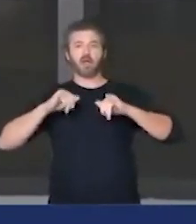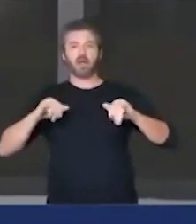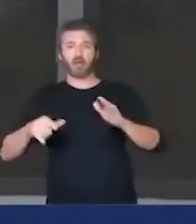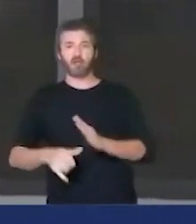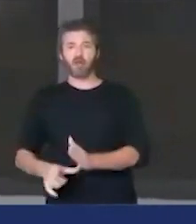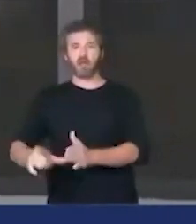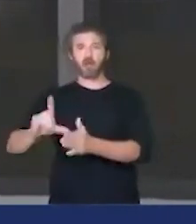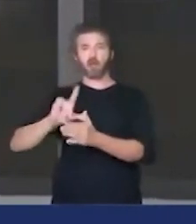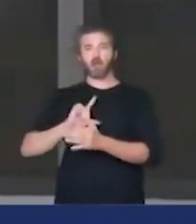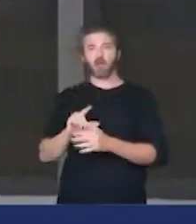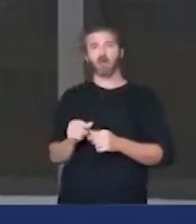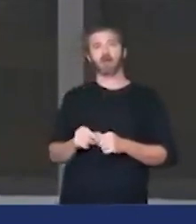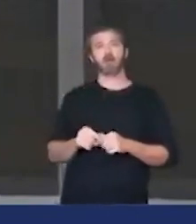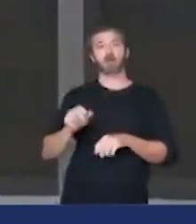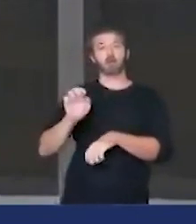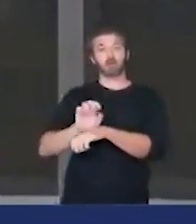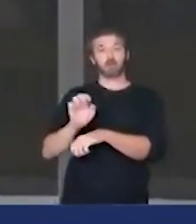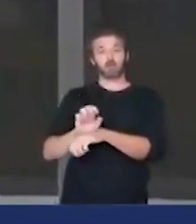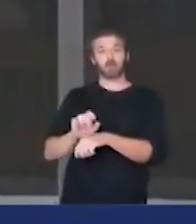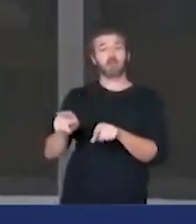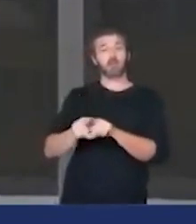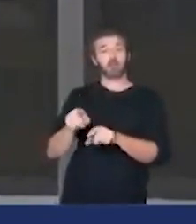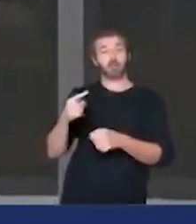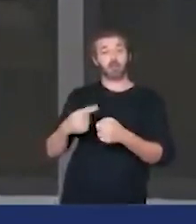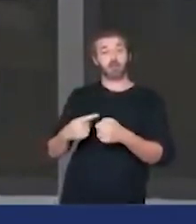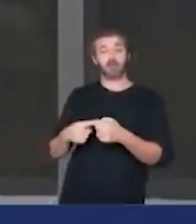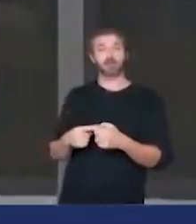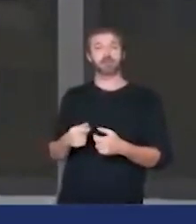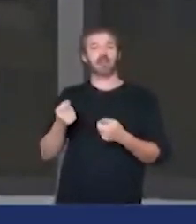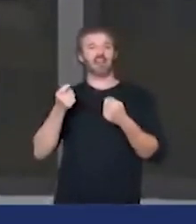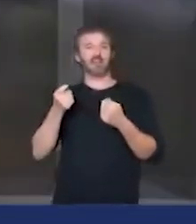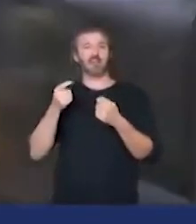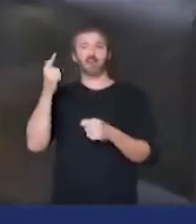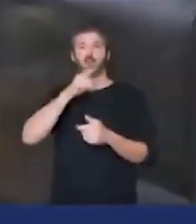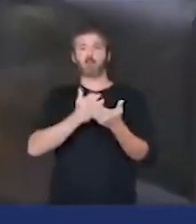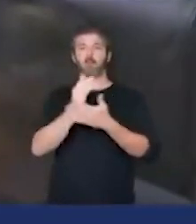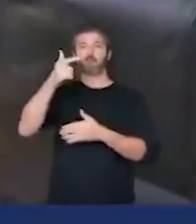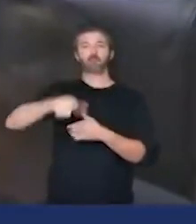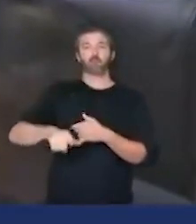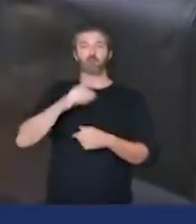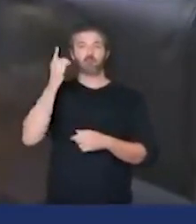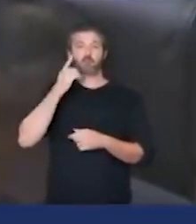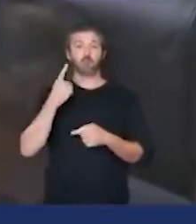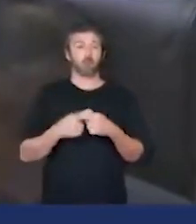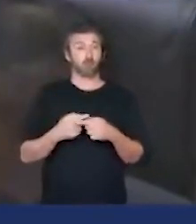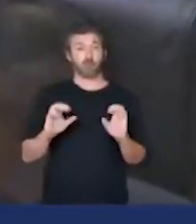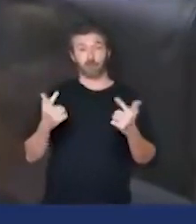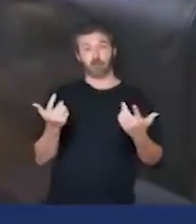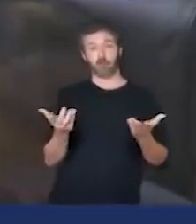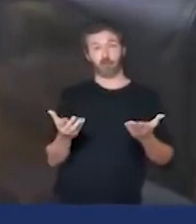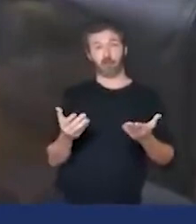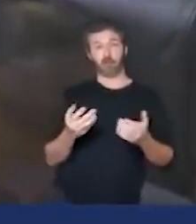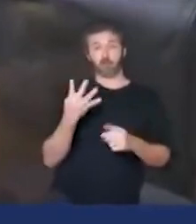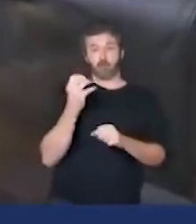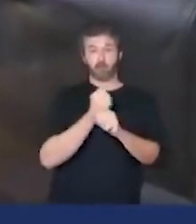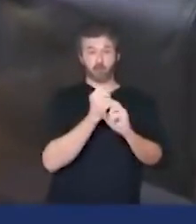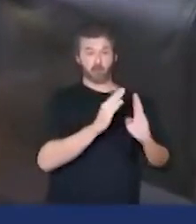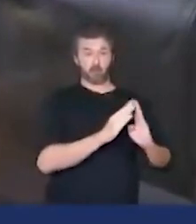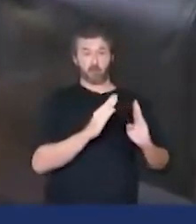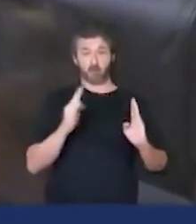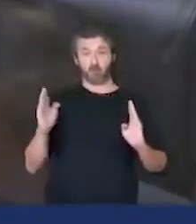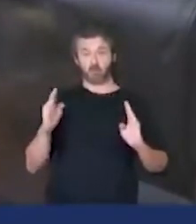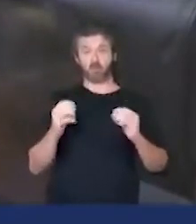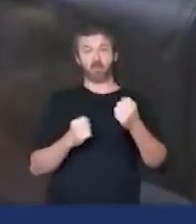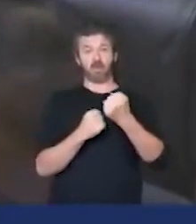campanha antecipada nos seus estados e nos seus municípios para tentarem se reeleger. Afinal de contas, passaram esses 4 anos